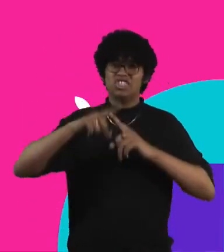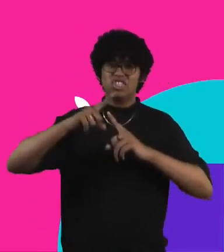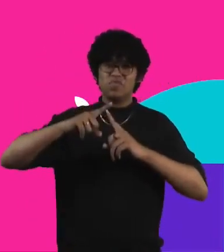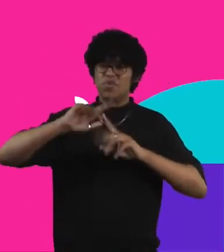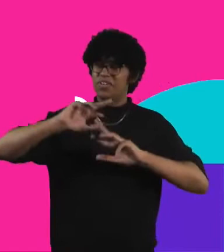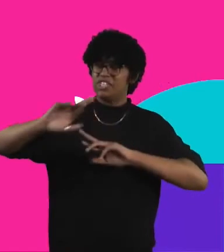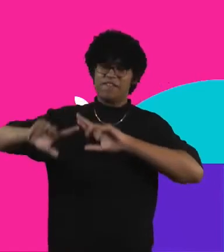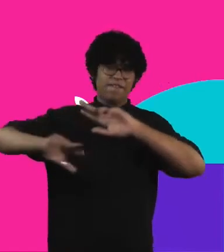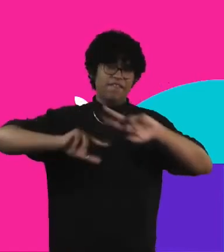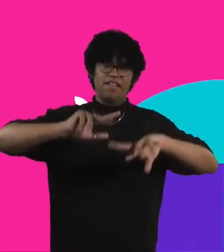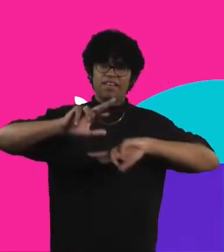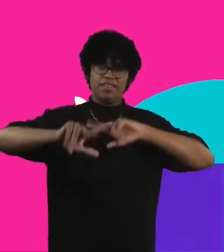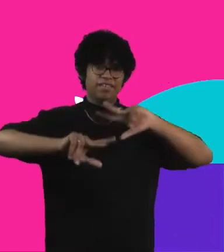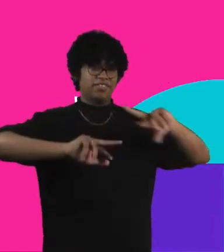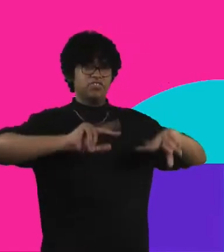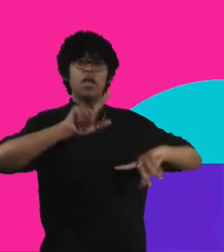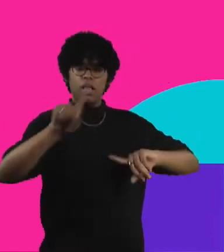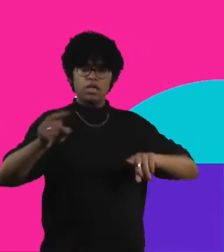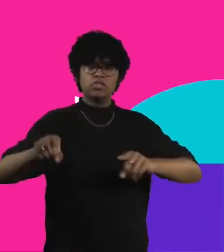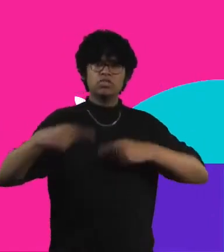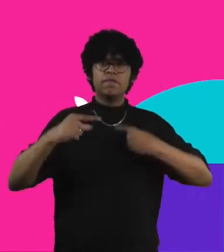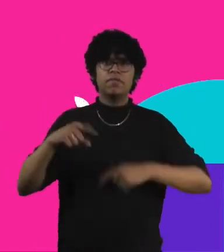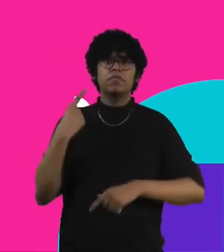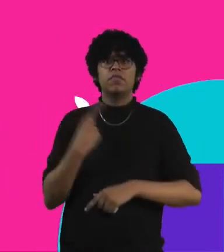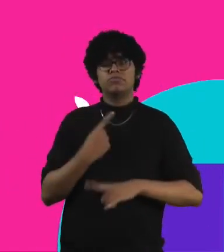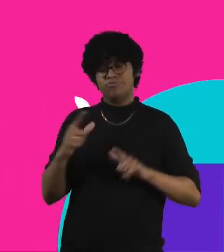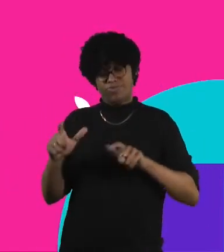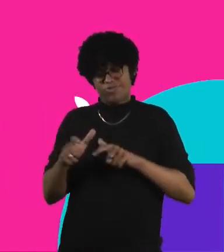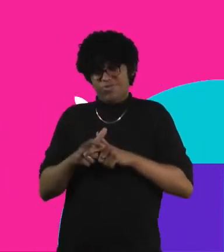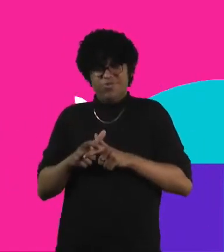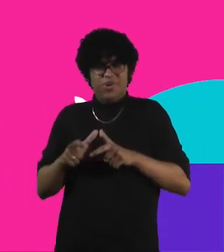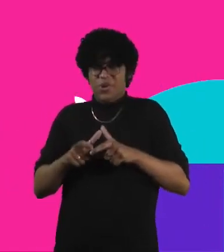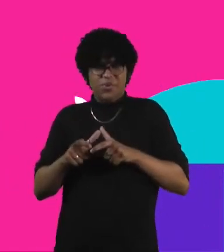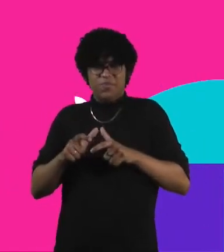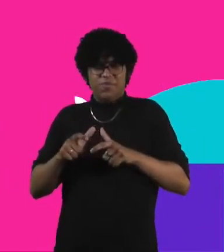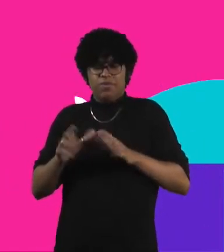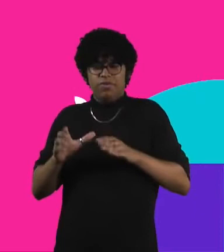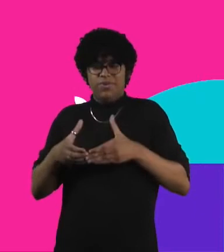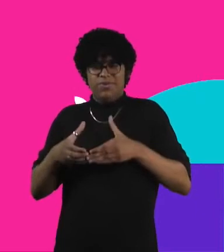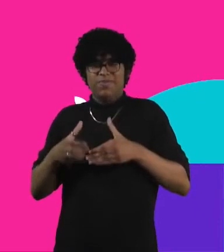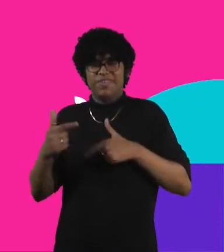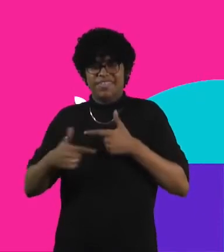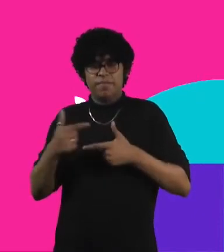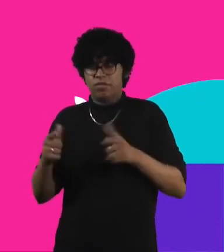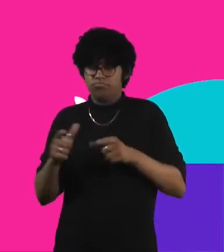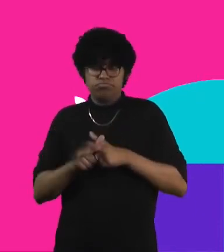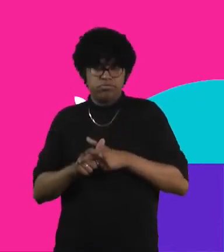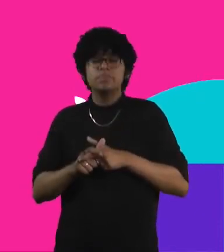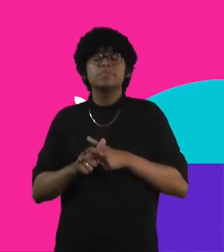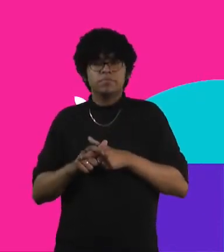que é um grande desafio para nós enquanto instituto com uma equipe reduzida. Então, qual é o nosso momento atual